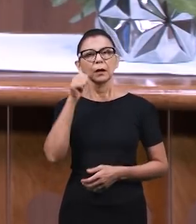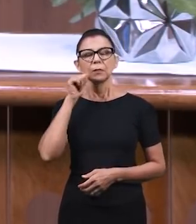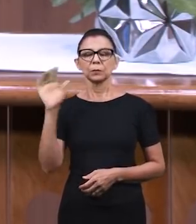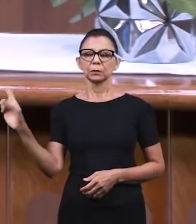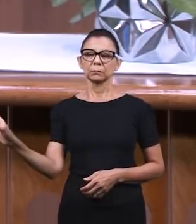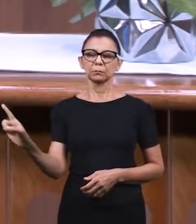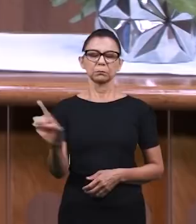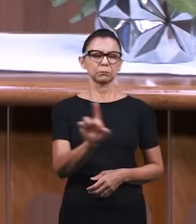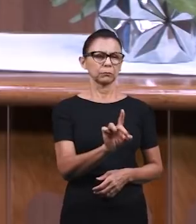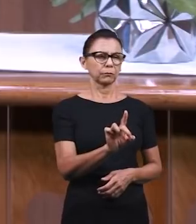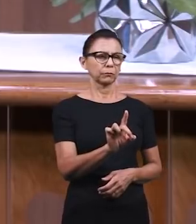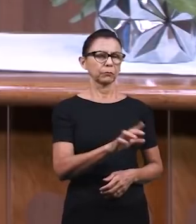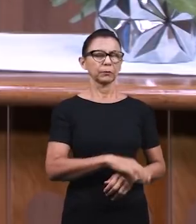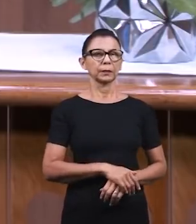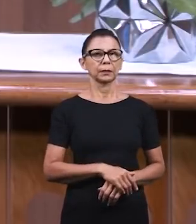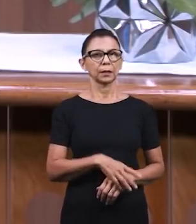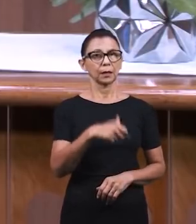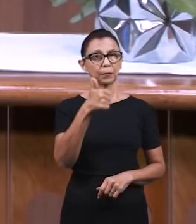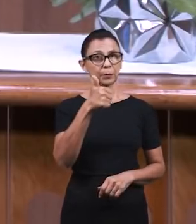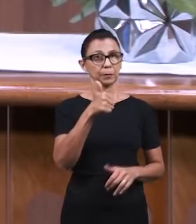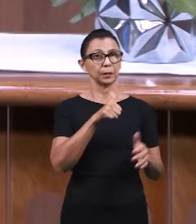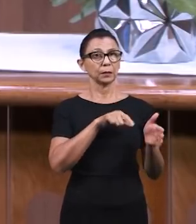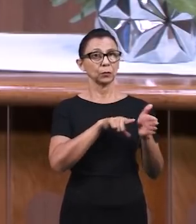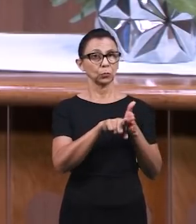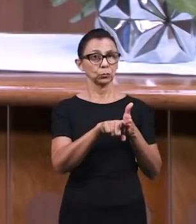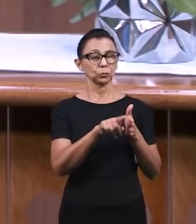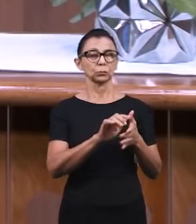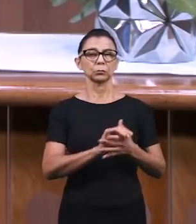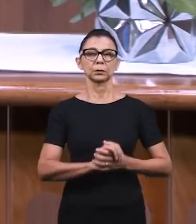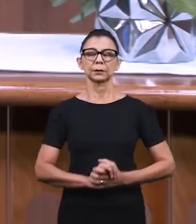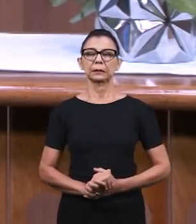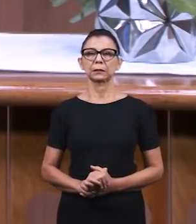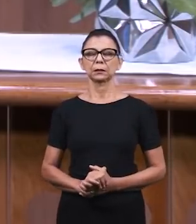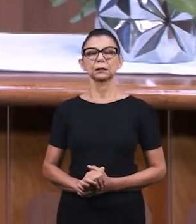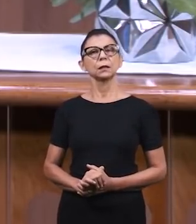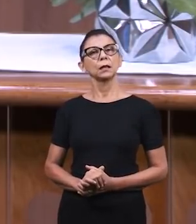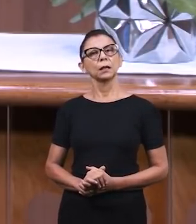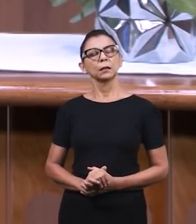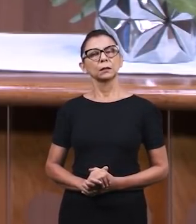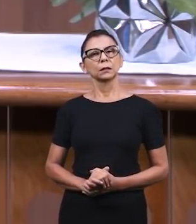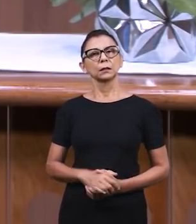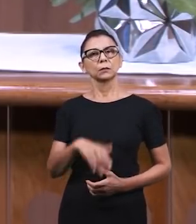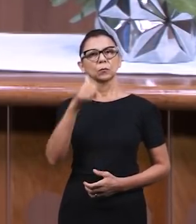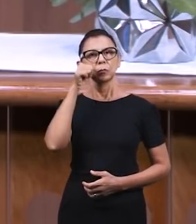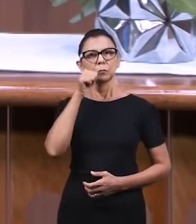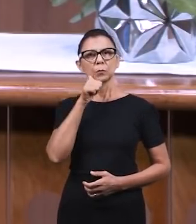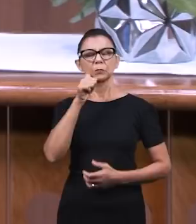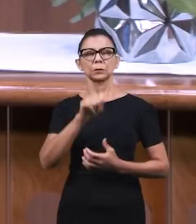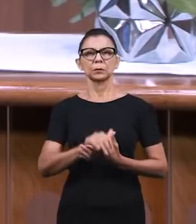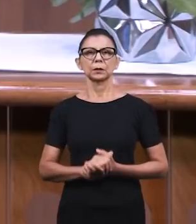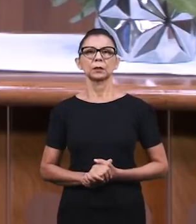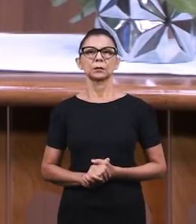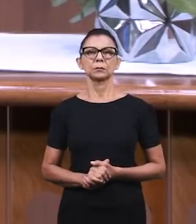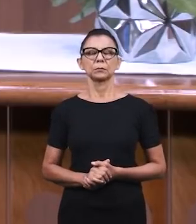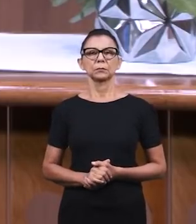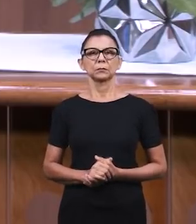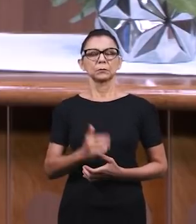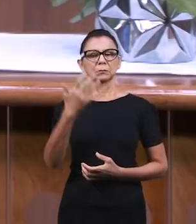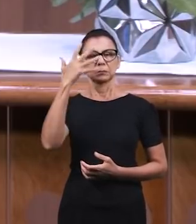Era a primeira consulta do dia. Era uma senhora distinta, muito bem casada,